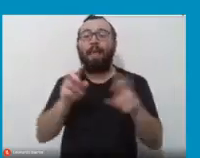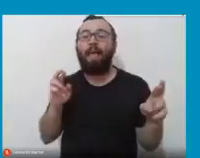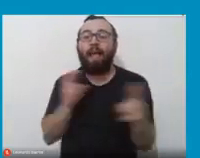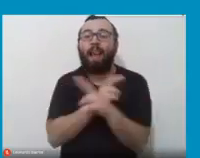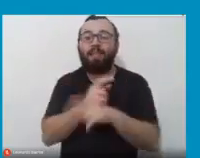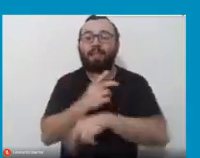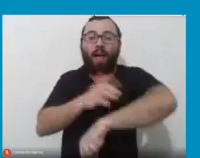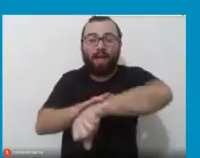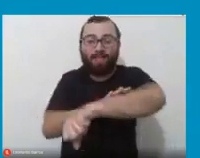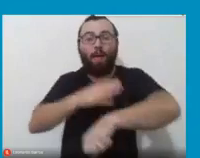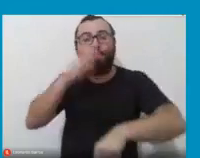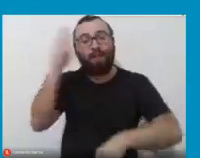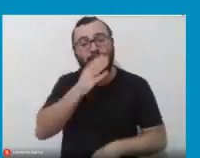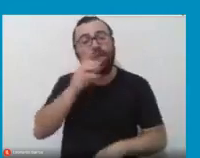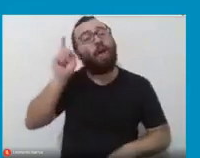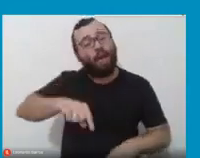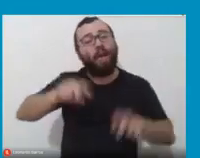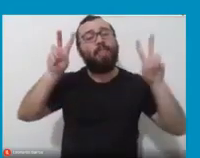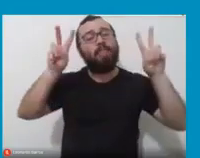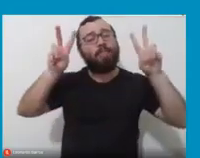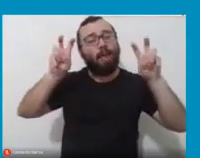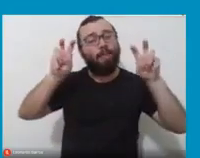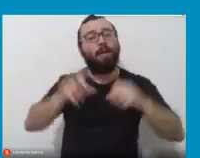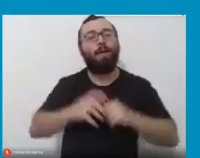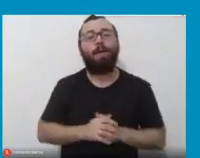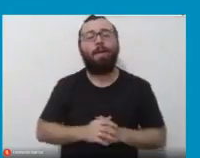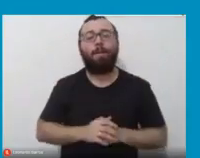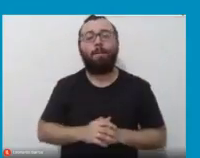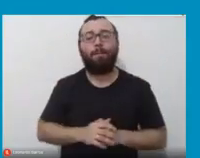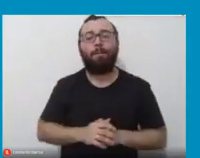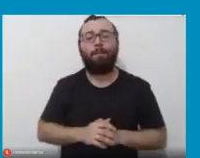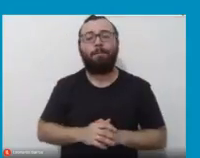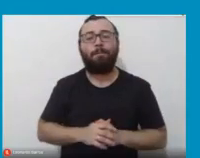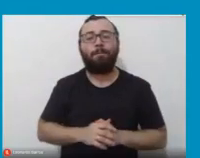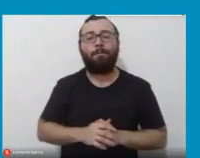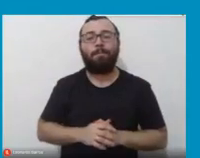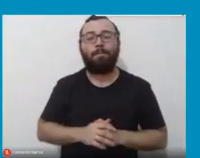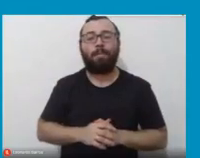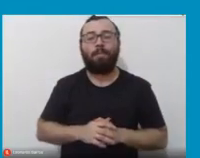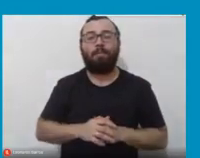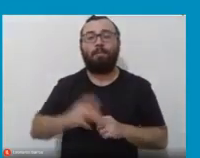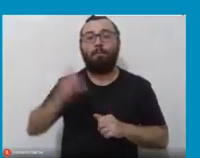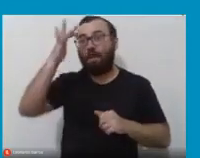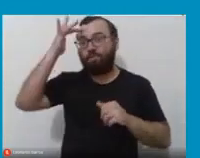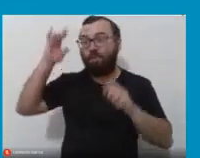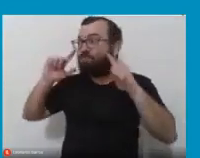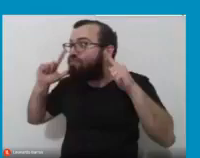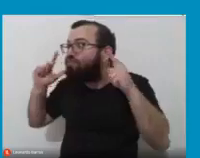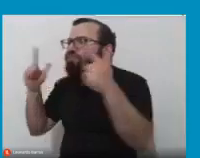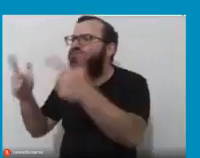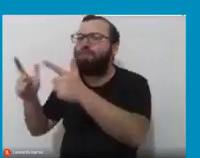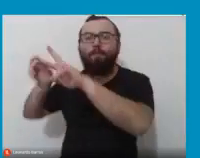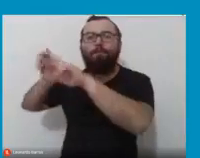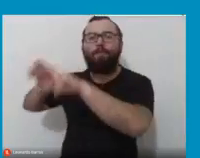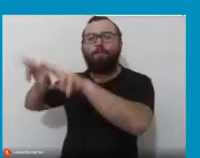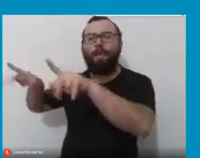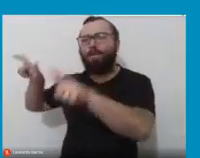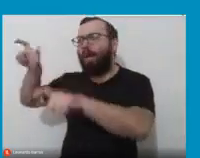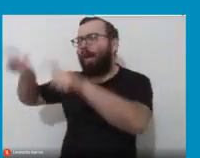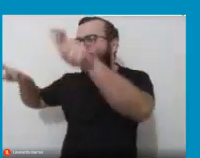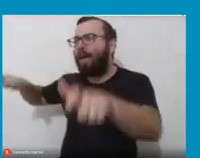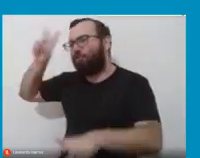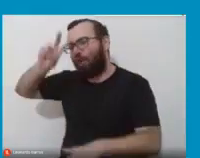Brasil e etc., era um tema muito... muito que estava em voga. Então, vários historiadores,